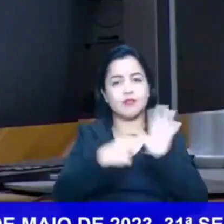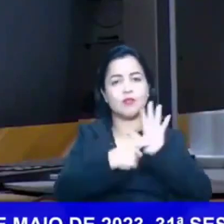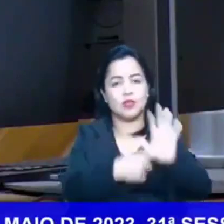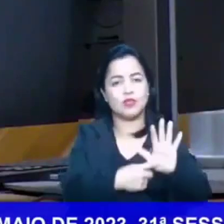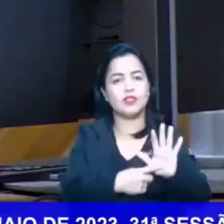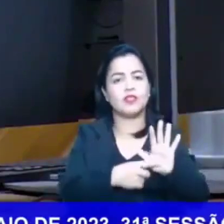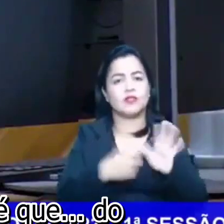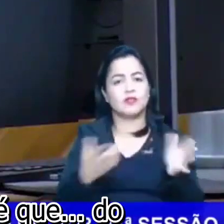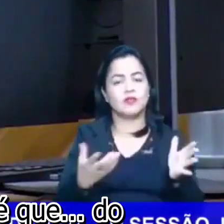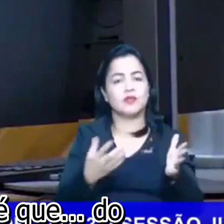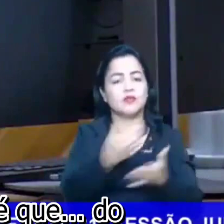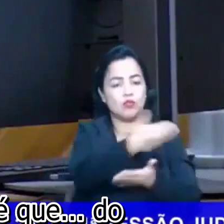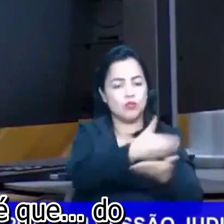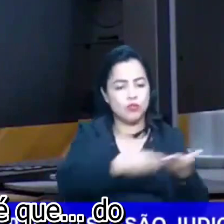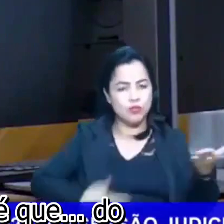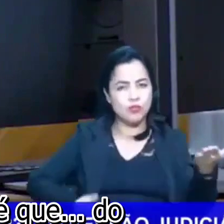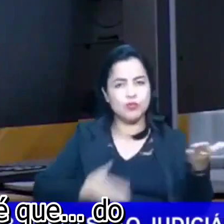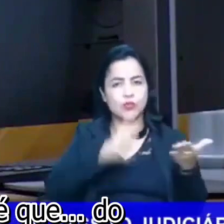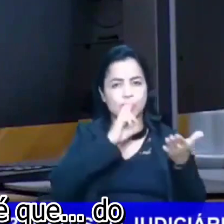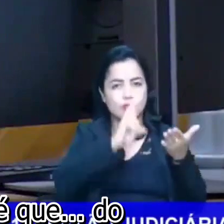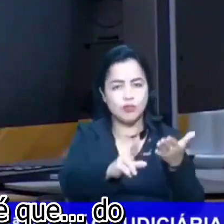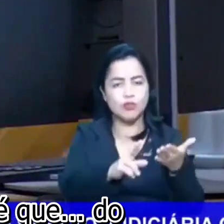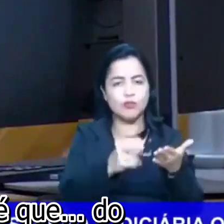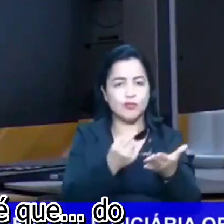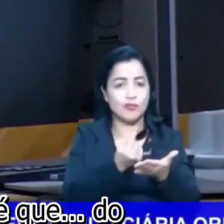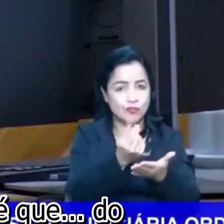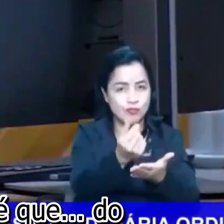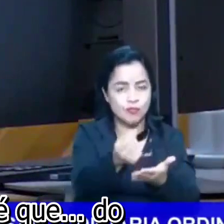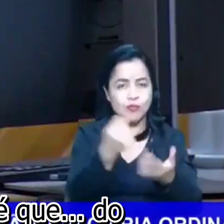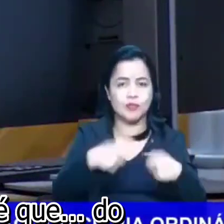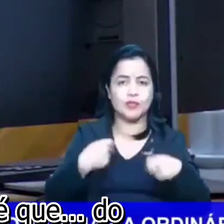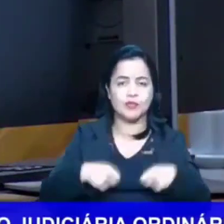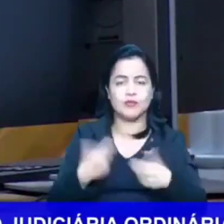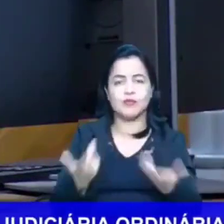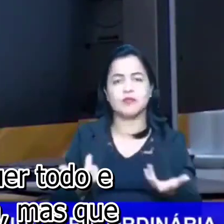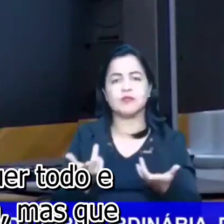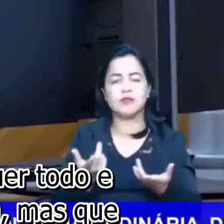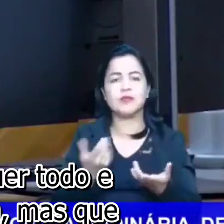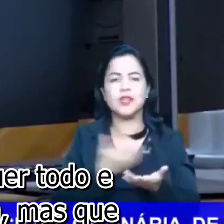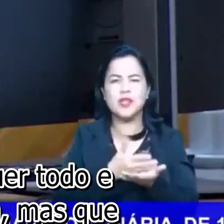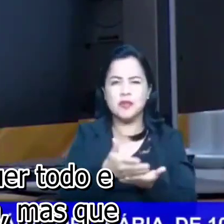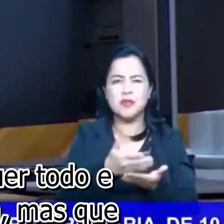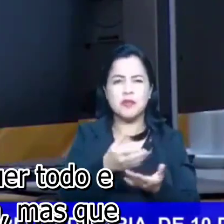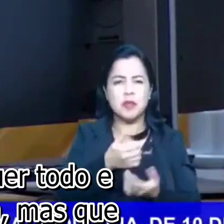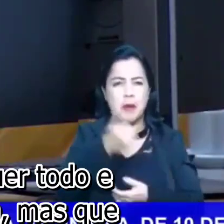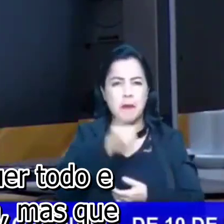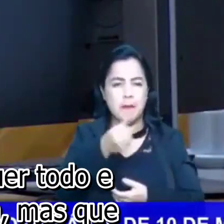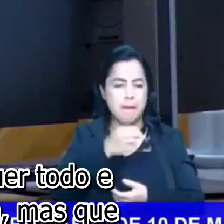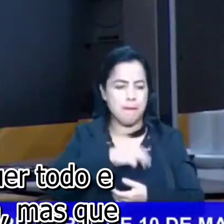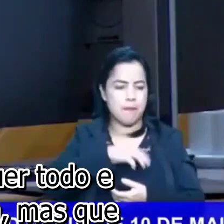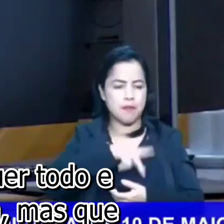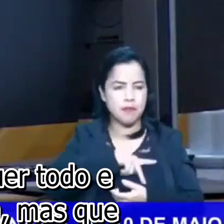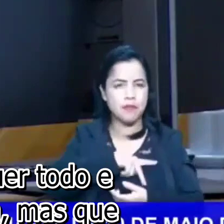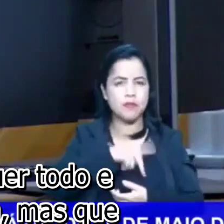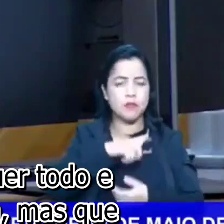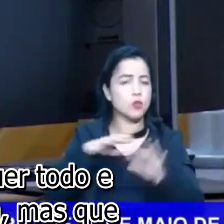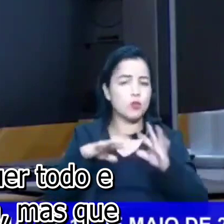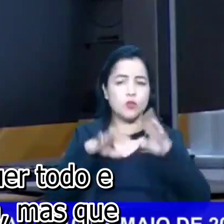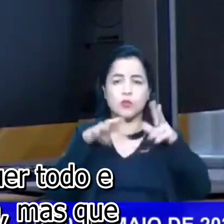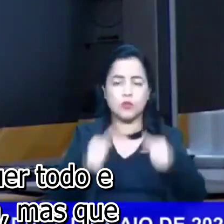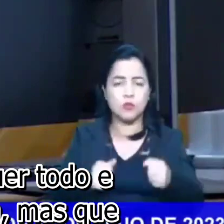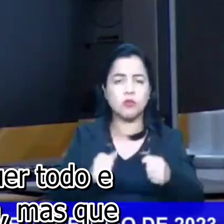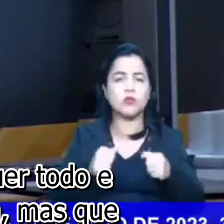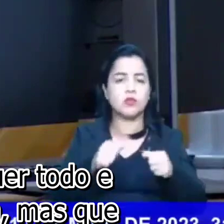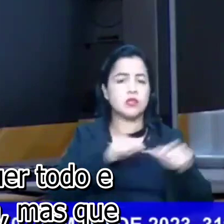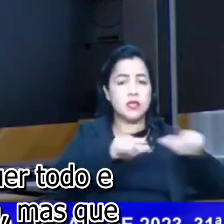na conta, na prestação de contas. Então, a premissa não é que do Ministério Público Eleitoral não é que todo e